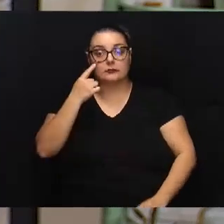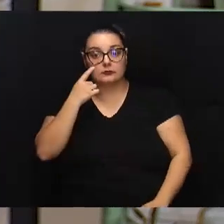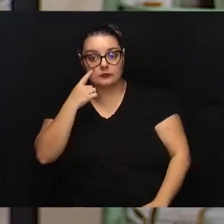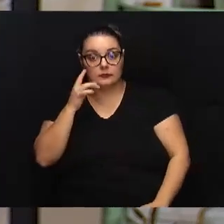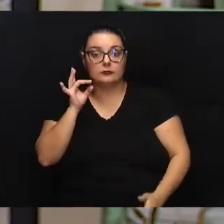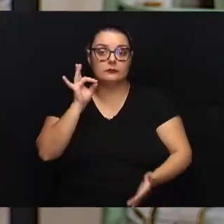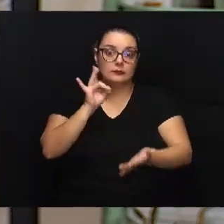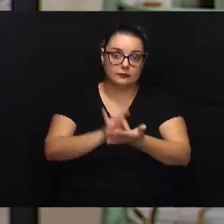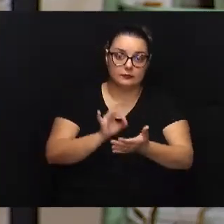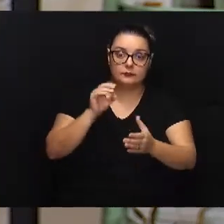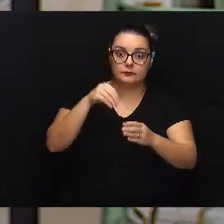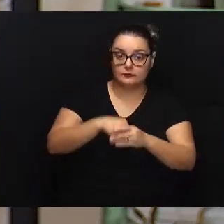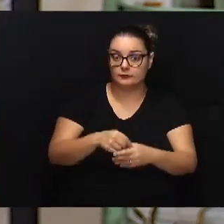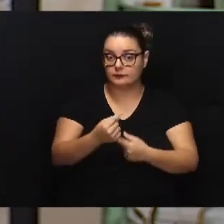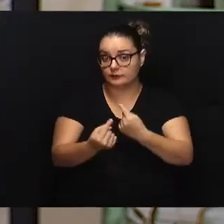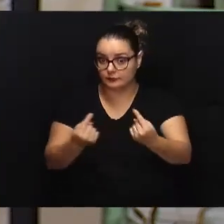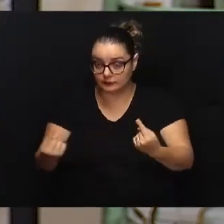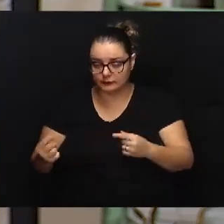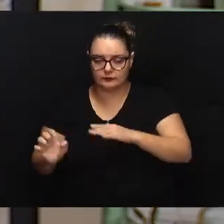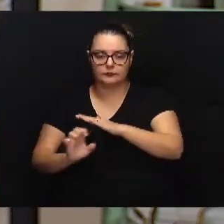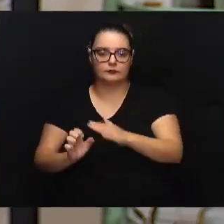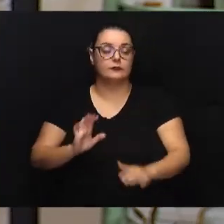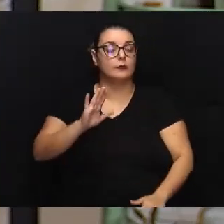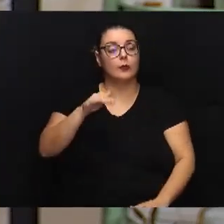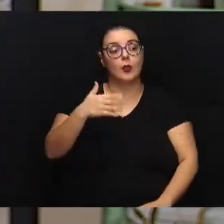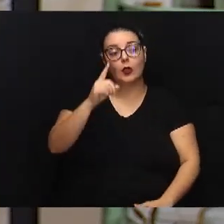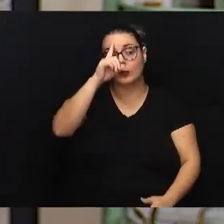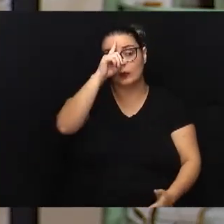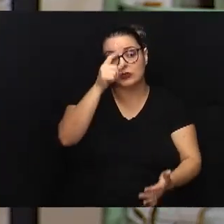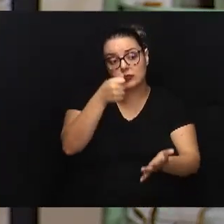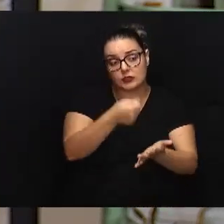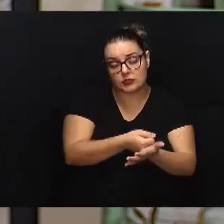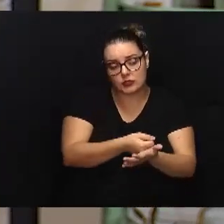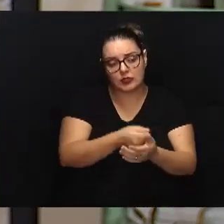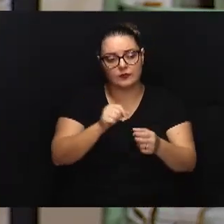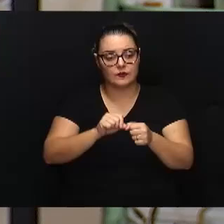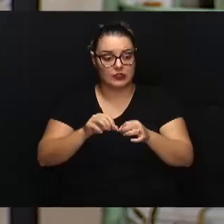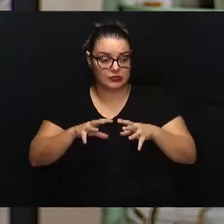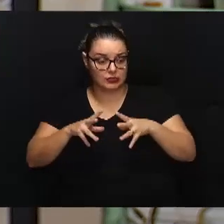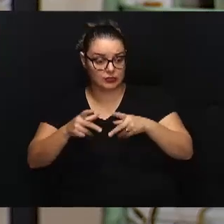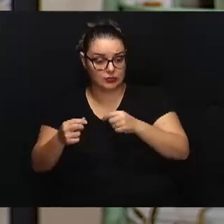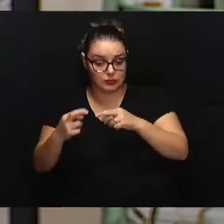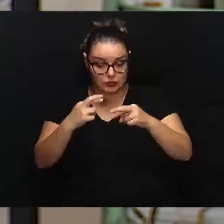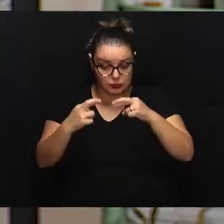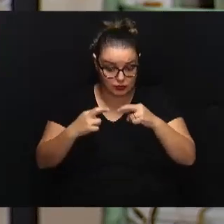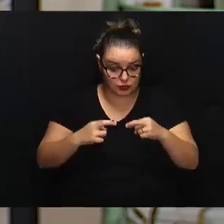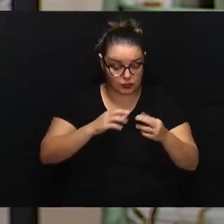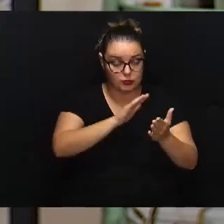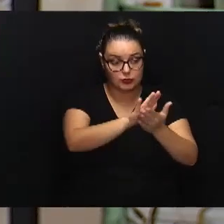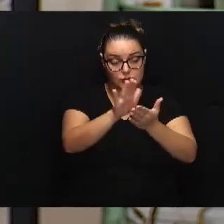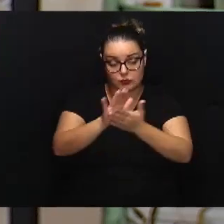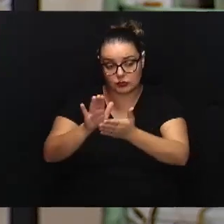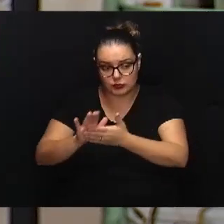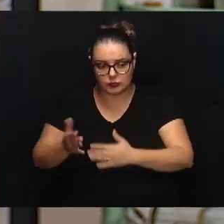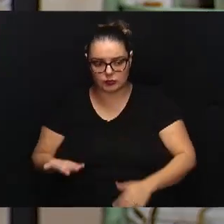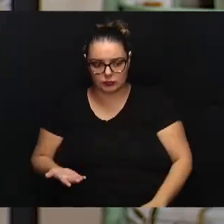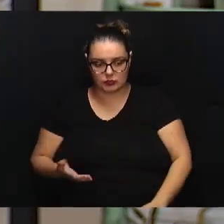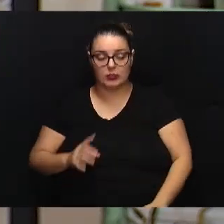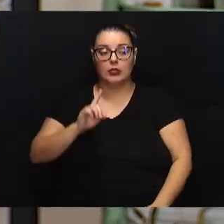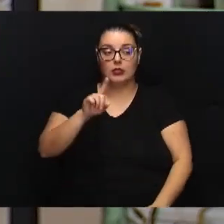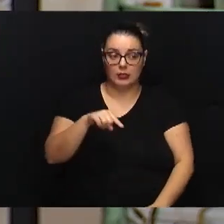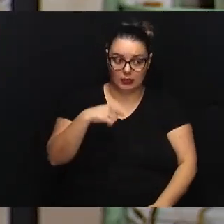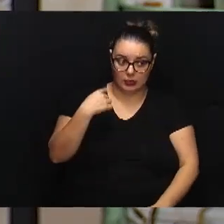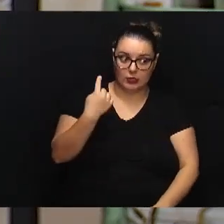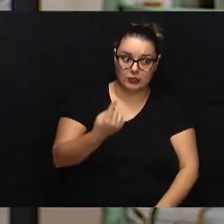cada negócio. Quando você tomou essa decisão e fez toda essa análise dos custos e depois, está desde fevereiro